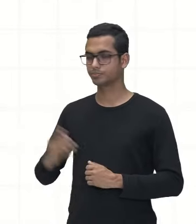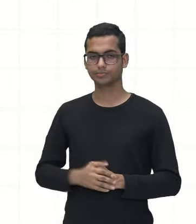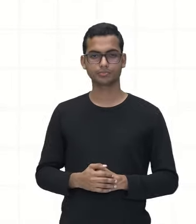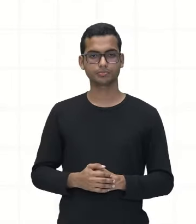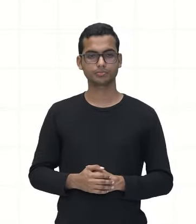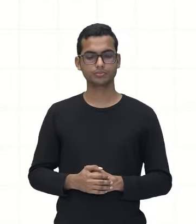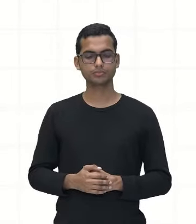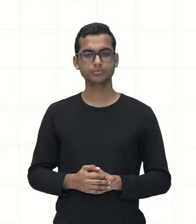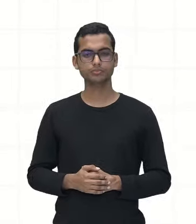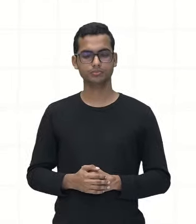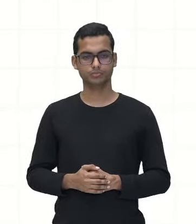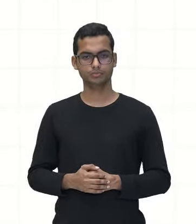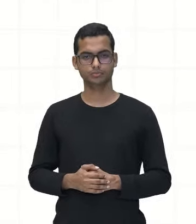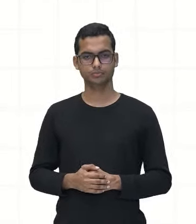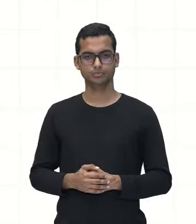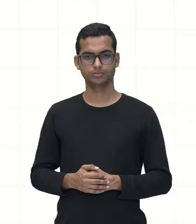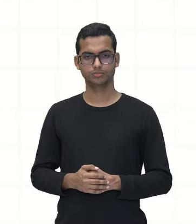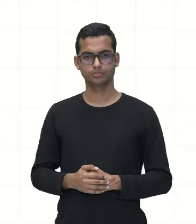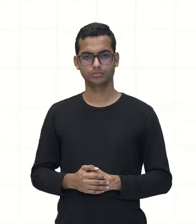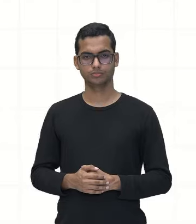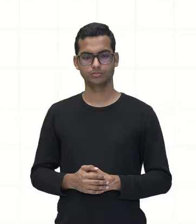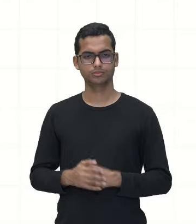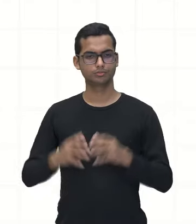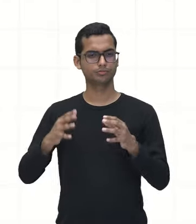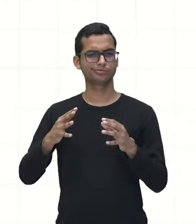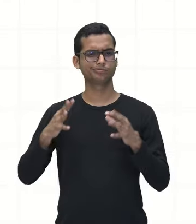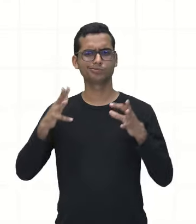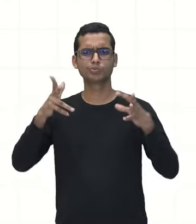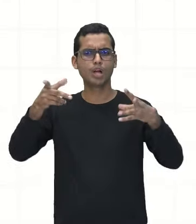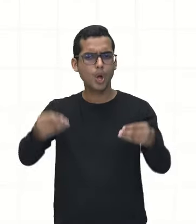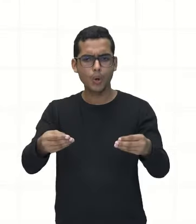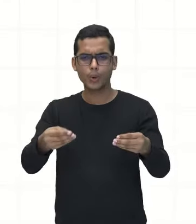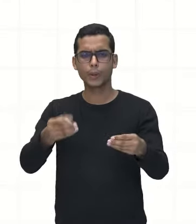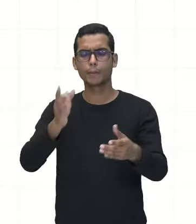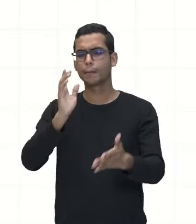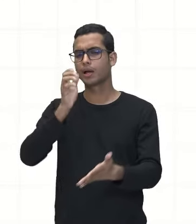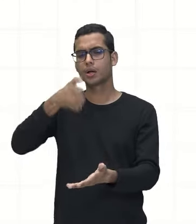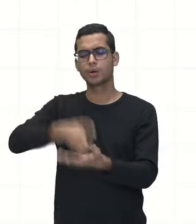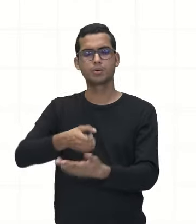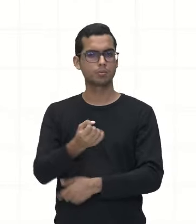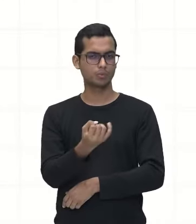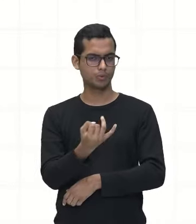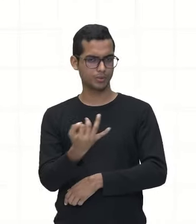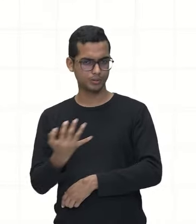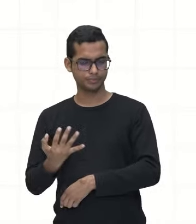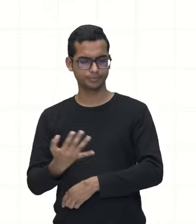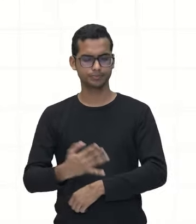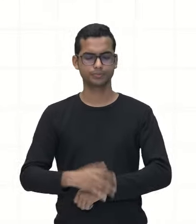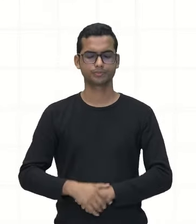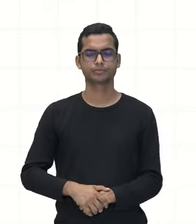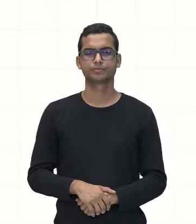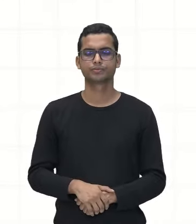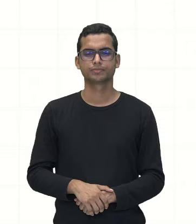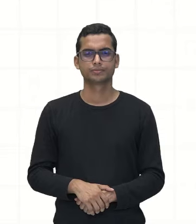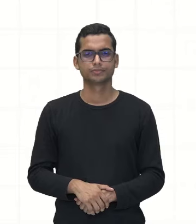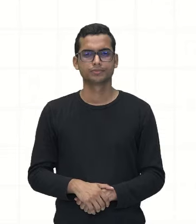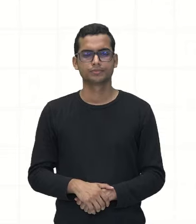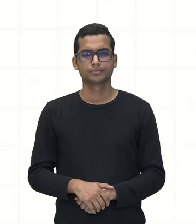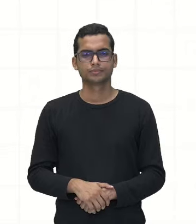Quanto custará a entrada para todos? Aí você tem que lembrar lá do enunciado da questão que no total vocês são 5 pessoas, tá